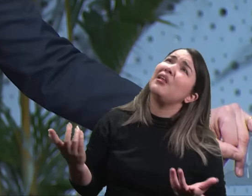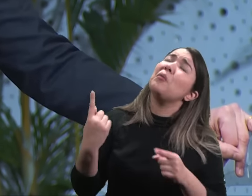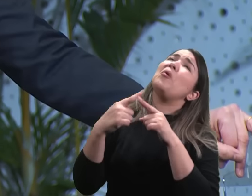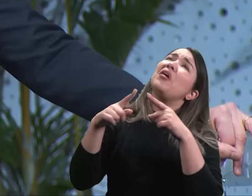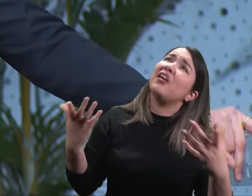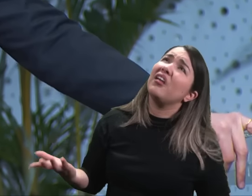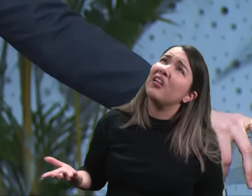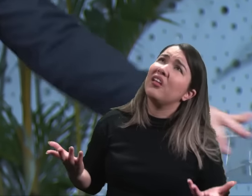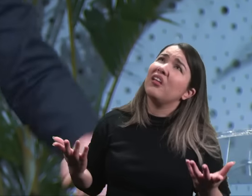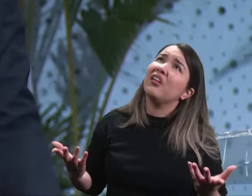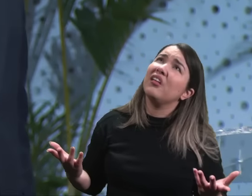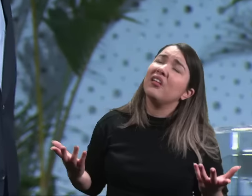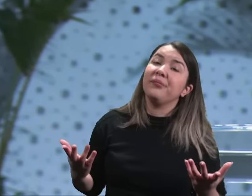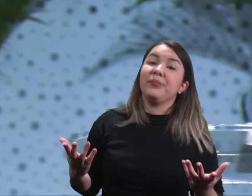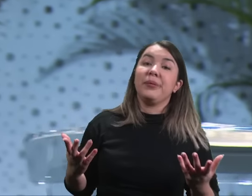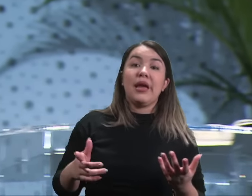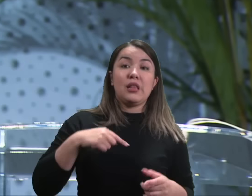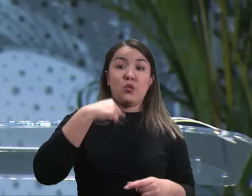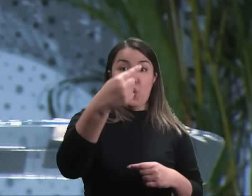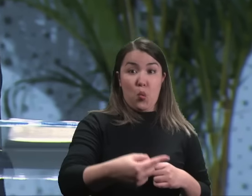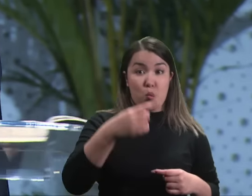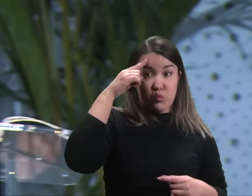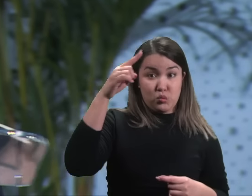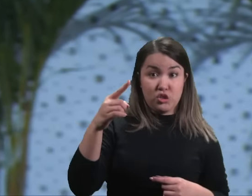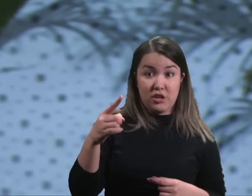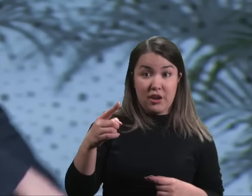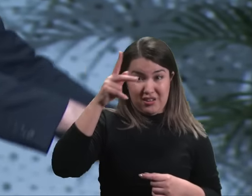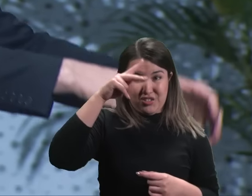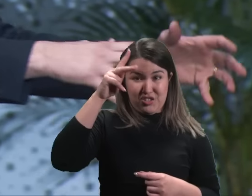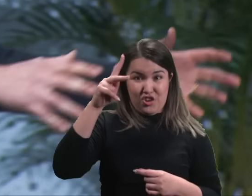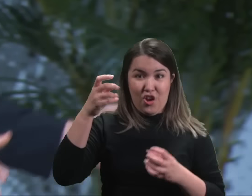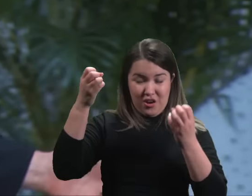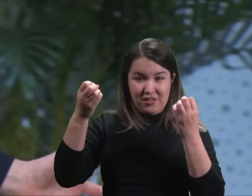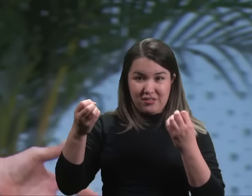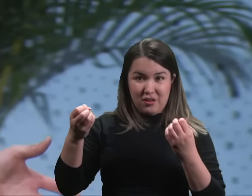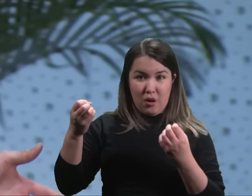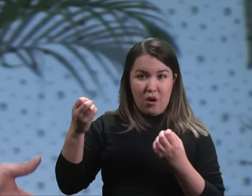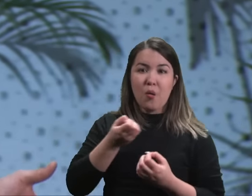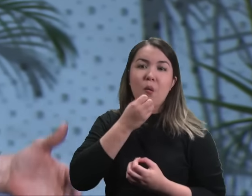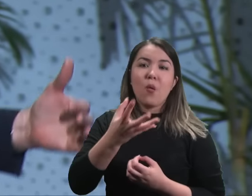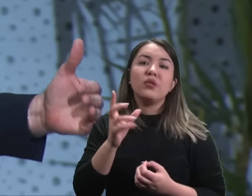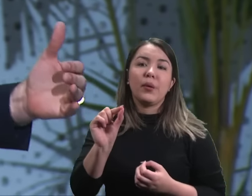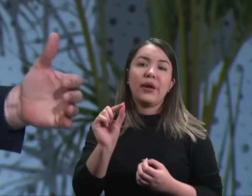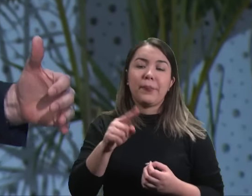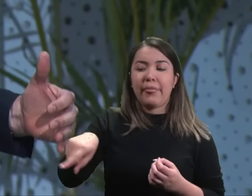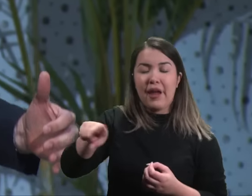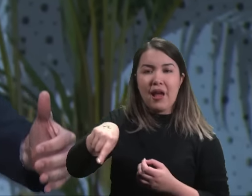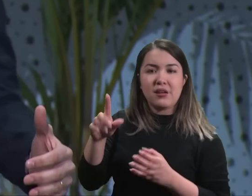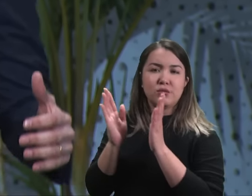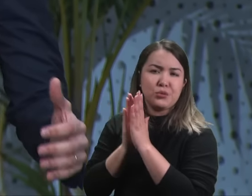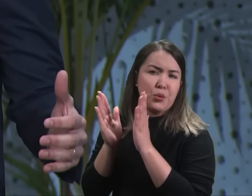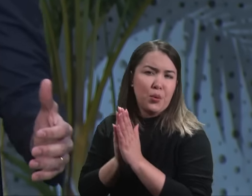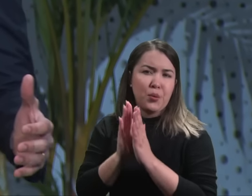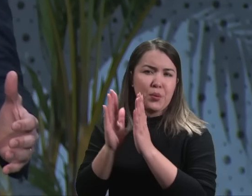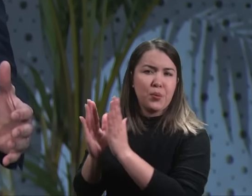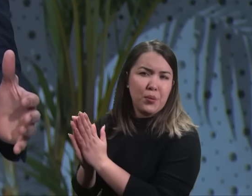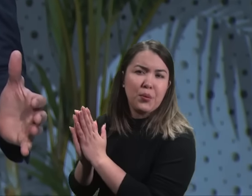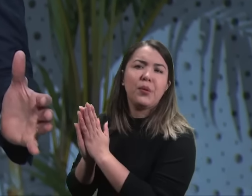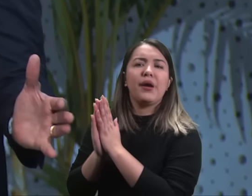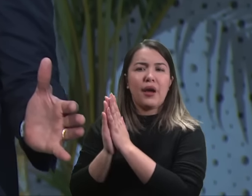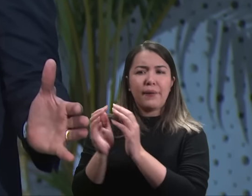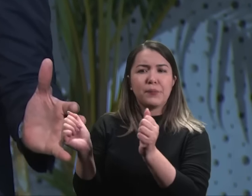seguinte diz a história que após eles orarem Edson Iran Edson e crosier